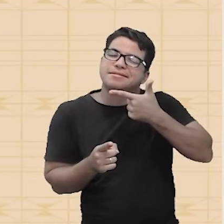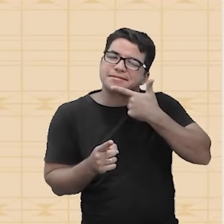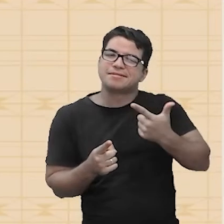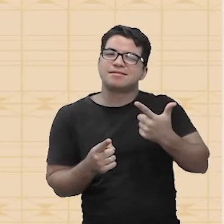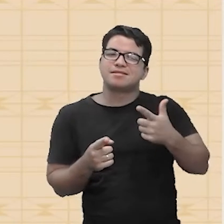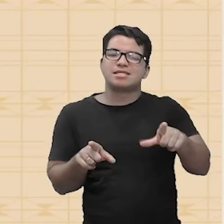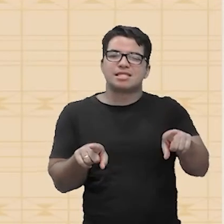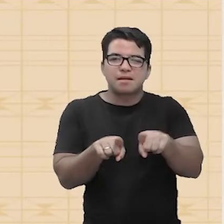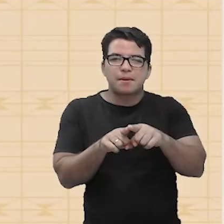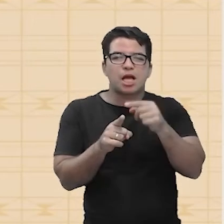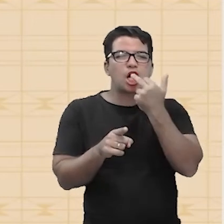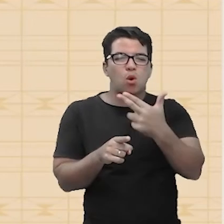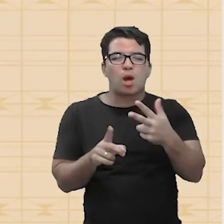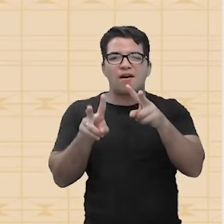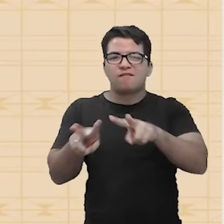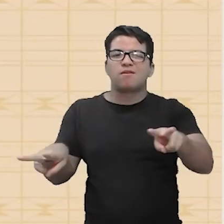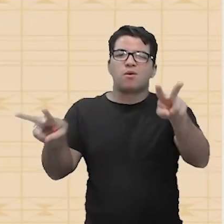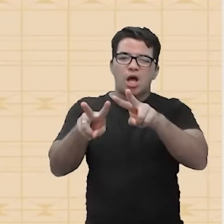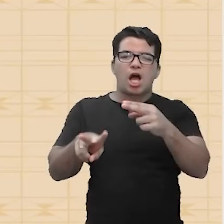verbal.